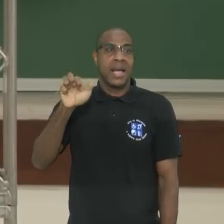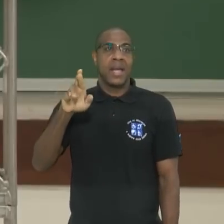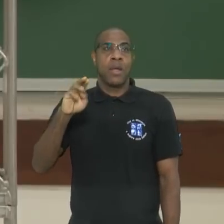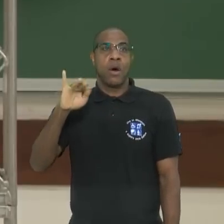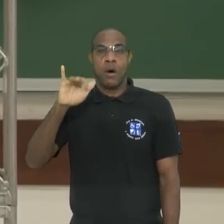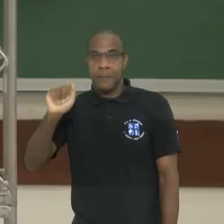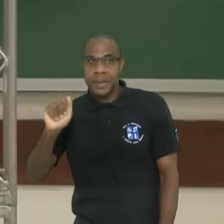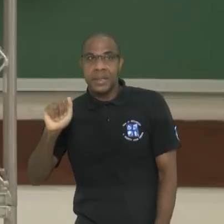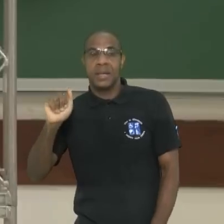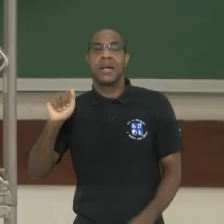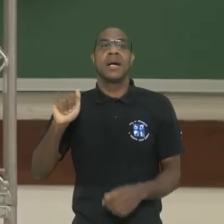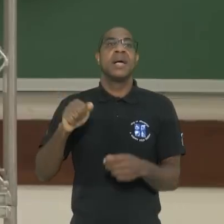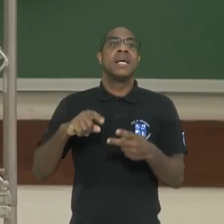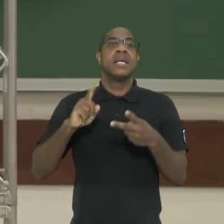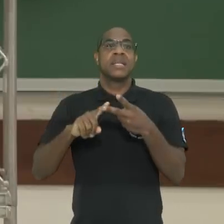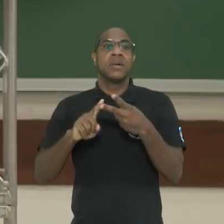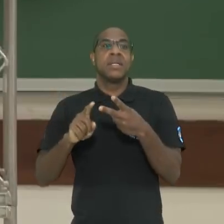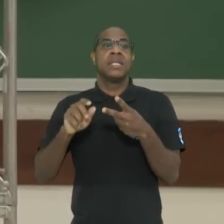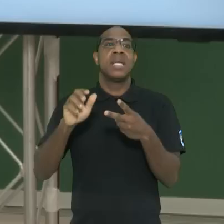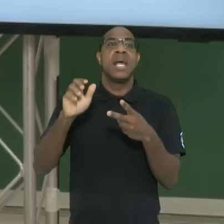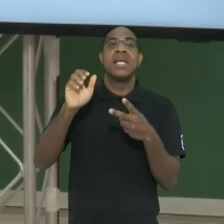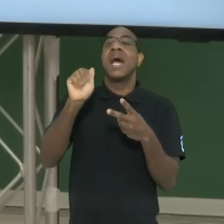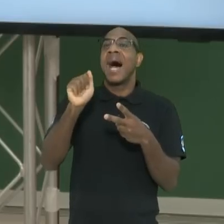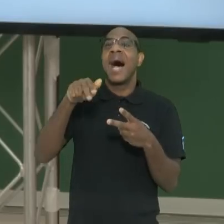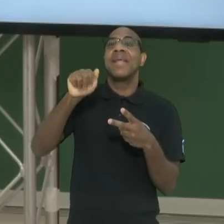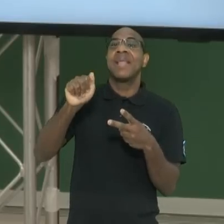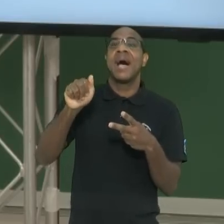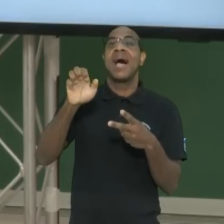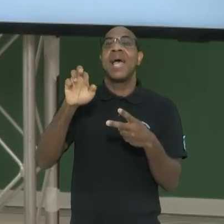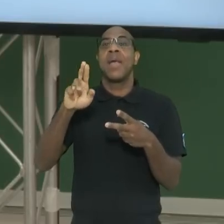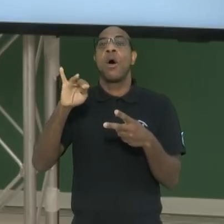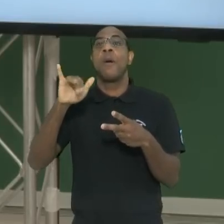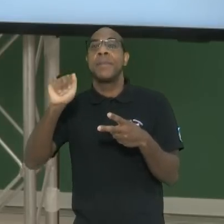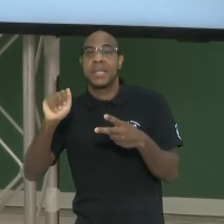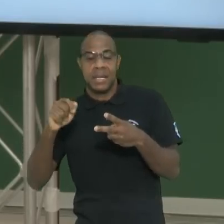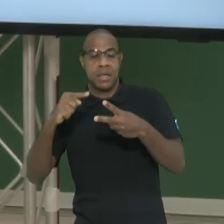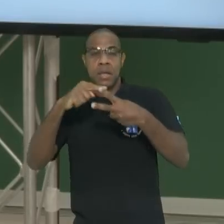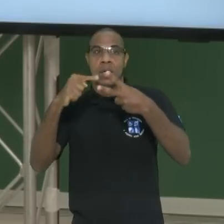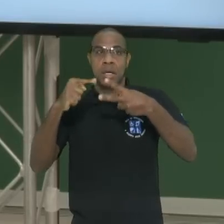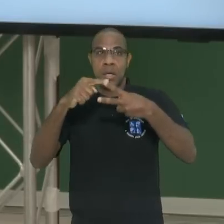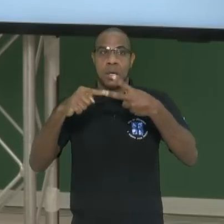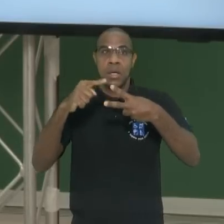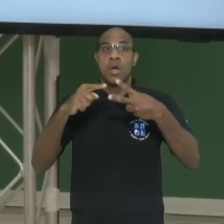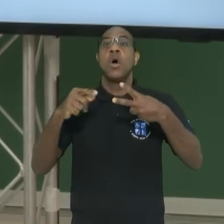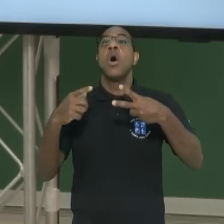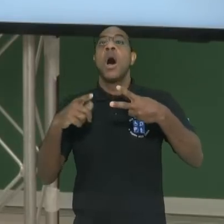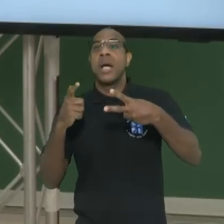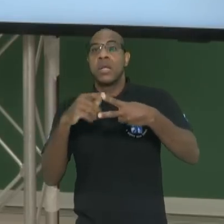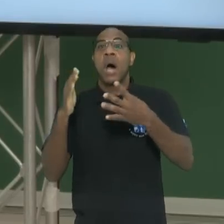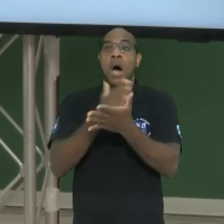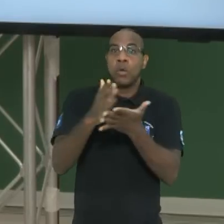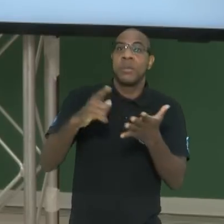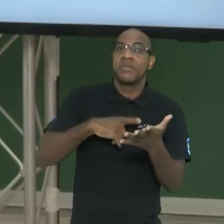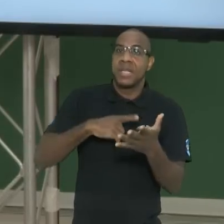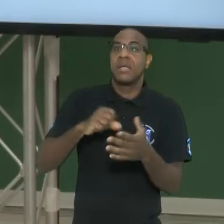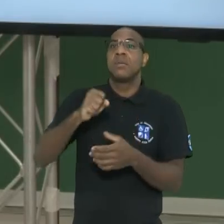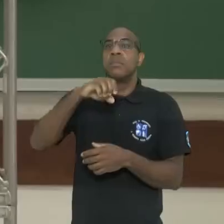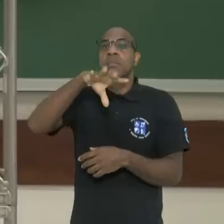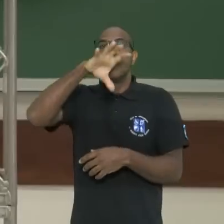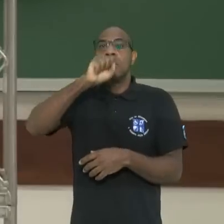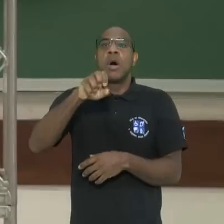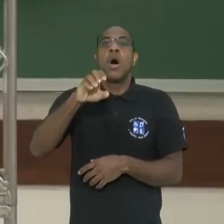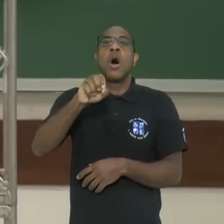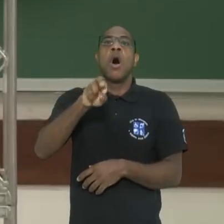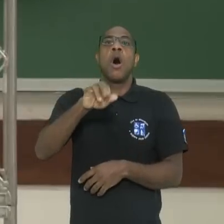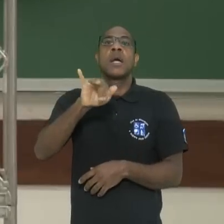energia, mas algumas não utilizam o oxigênio, ou podem ou não utilizar o oxigênio, que são as chamadas